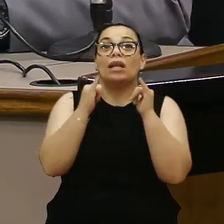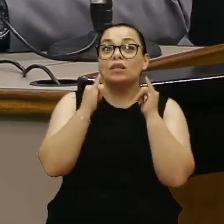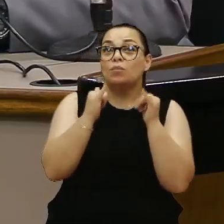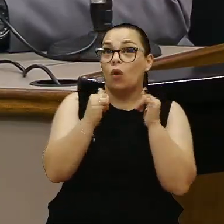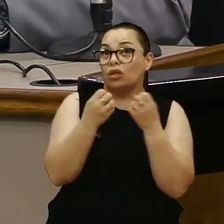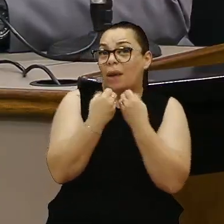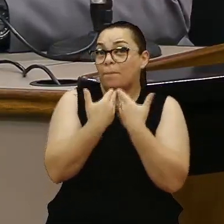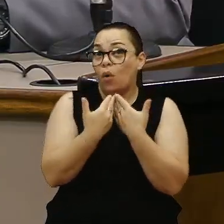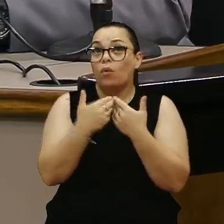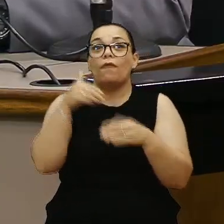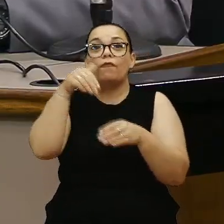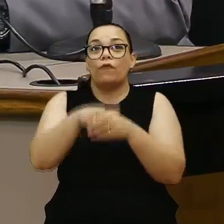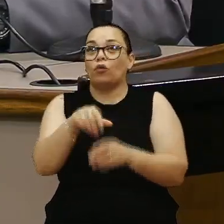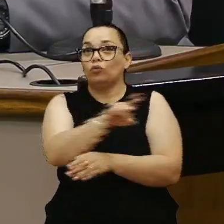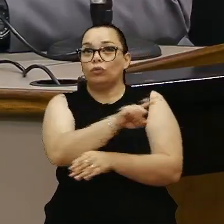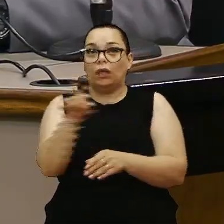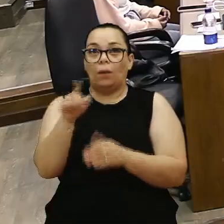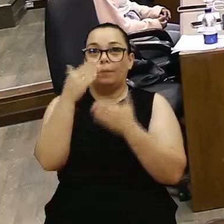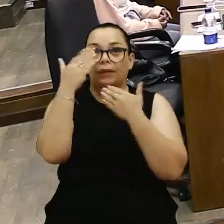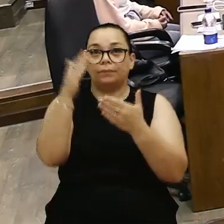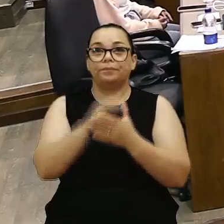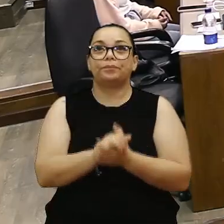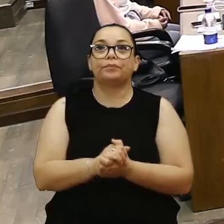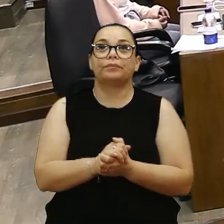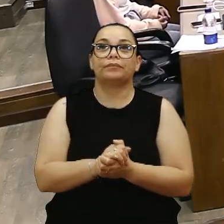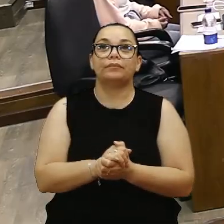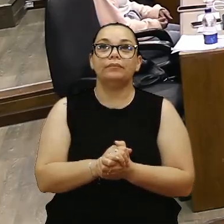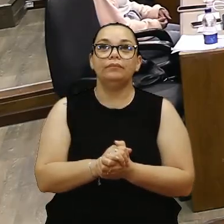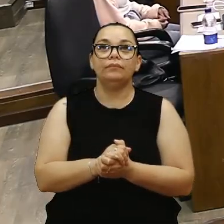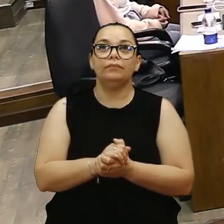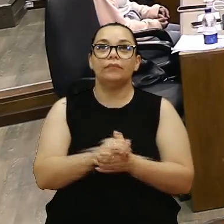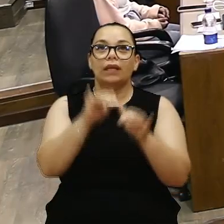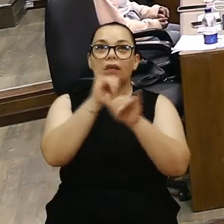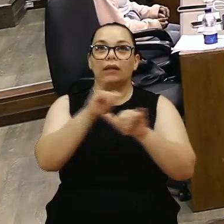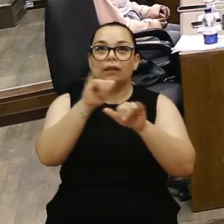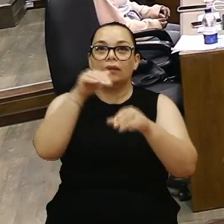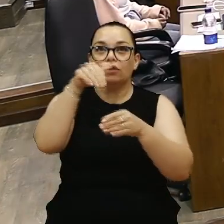coletivo, eu voto não, senhor presidente. Obrigada. Obrigado, vereadora Daiane. Declaração de voto, vereador Iago.